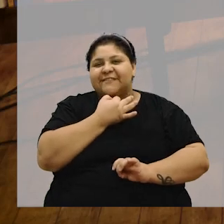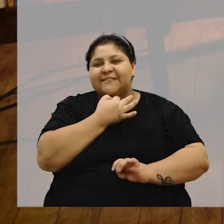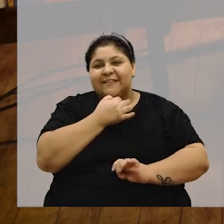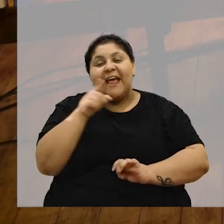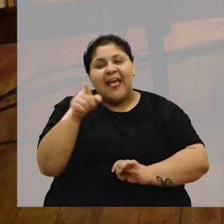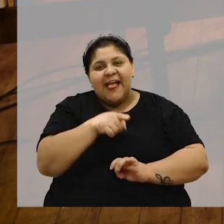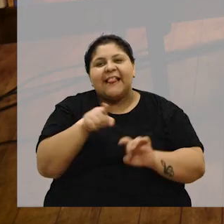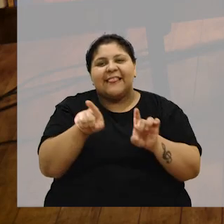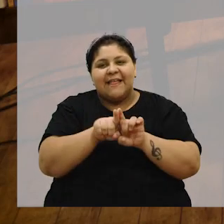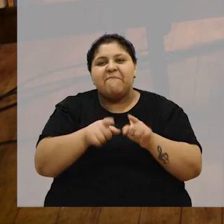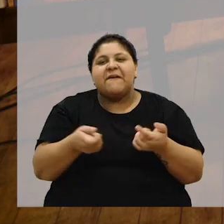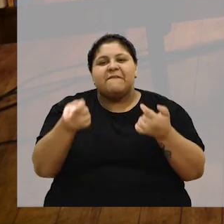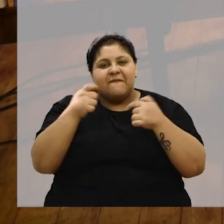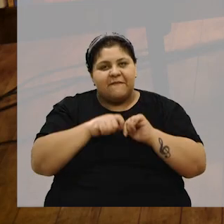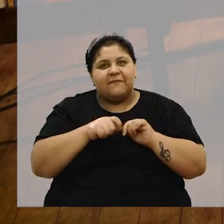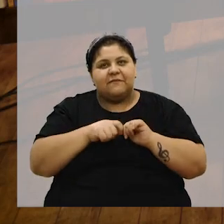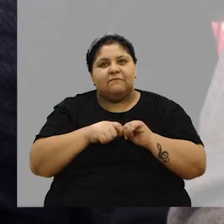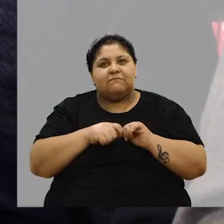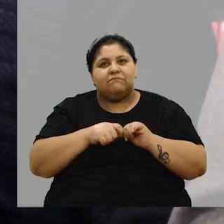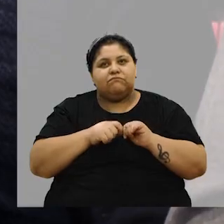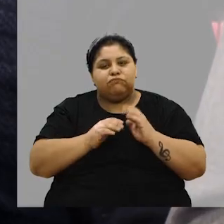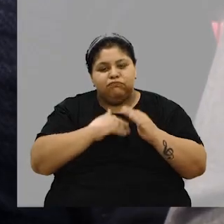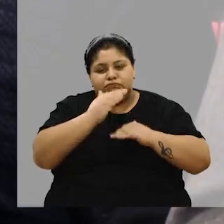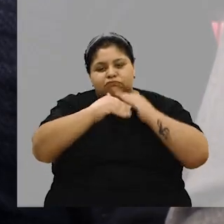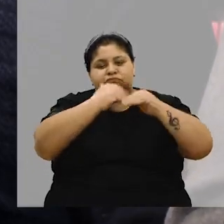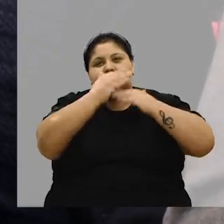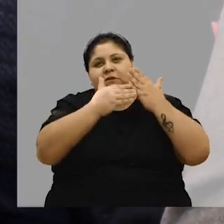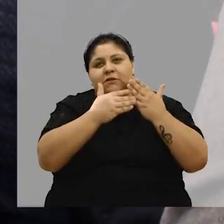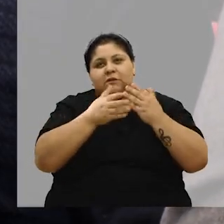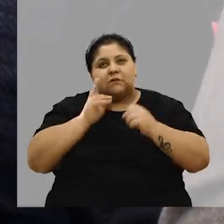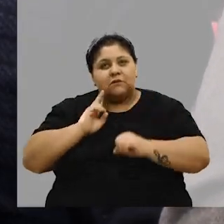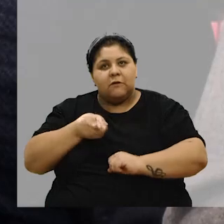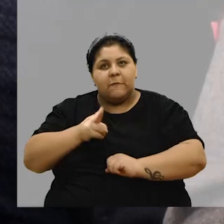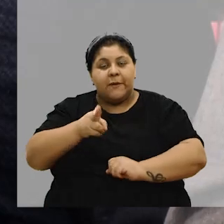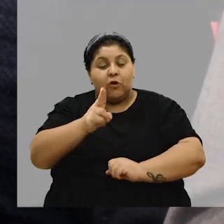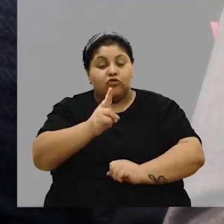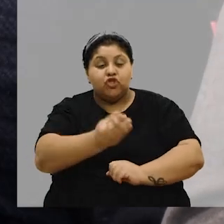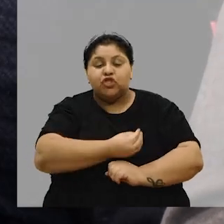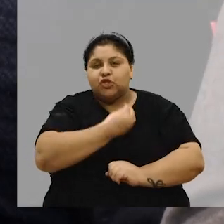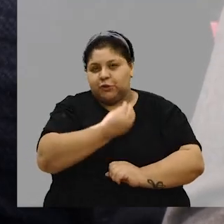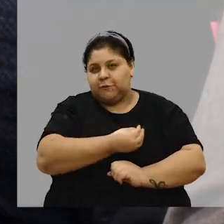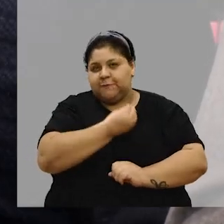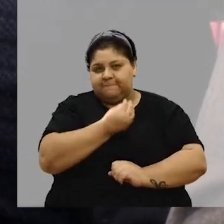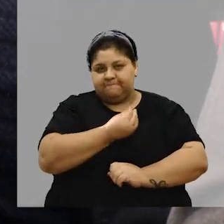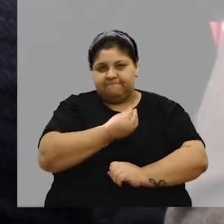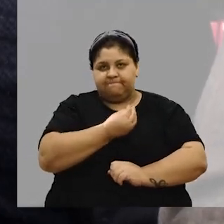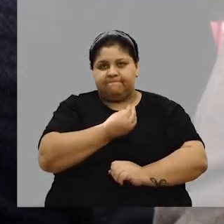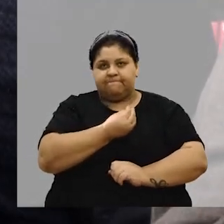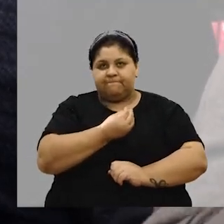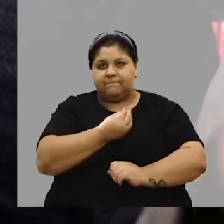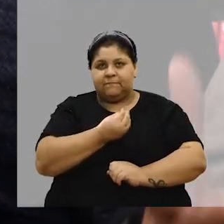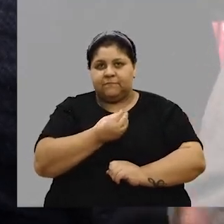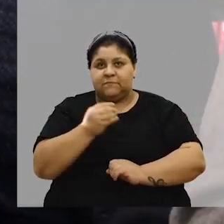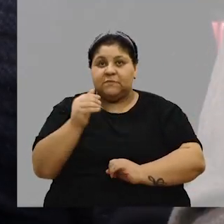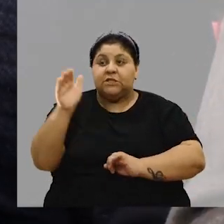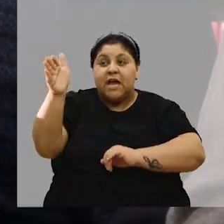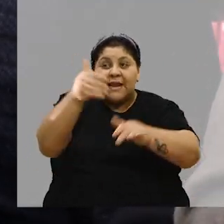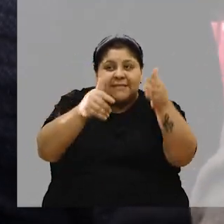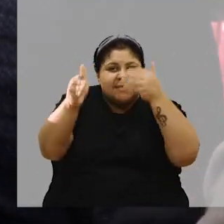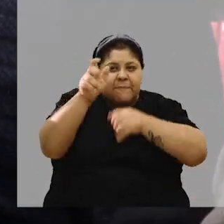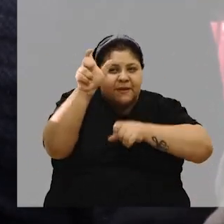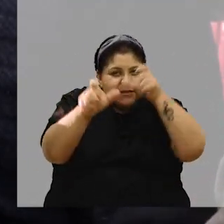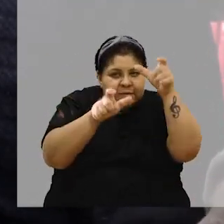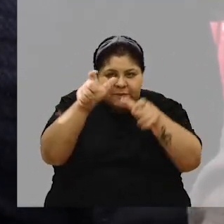é uma dessas cidades, né, que ela precisa se reinventar a todo momento para continuar sobrevivendo e